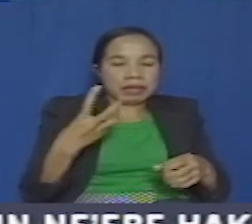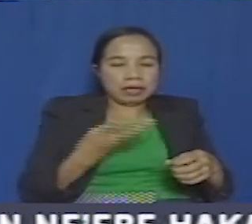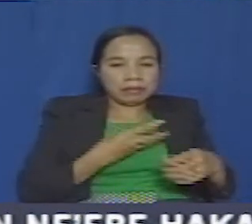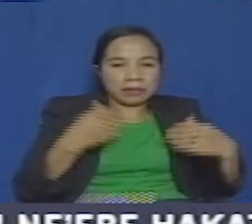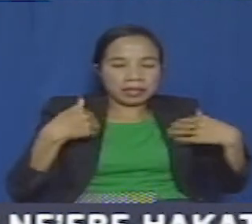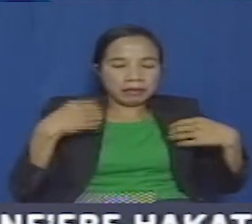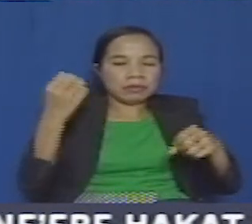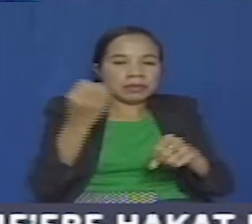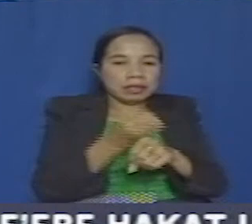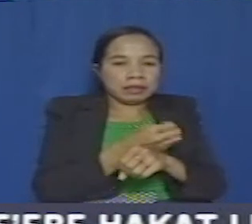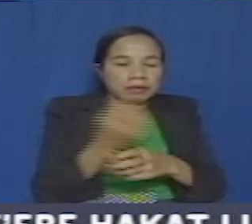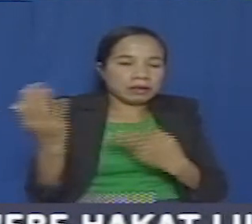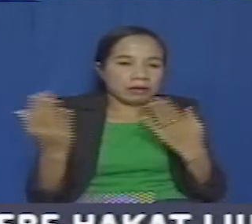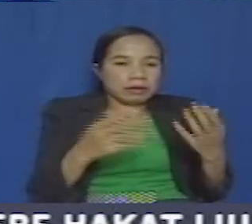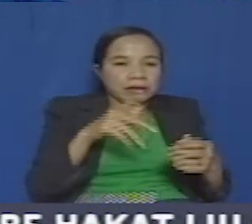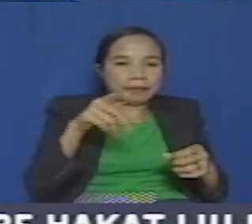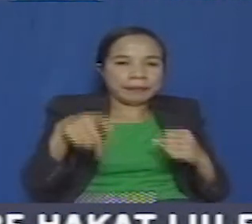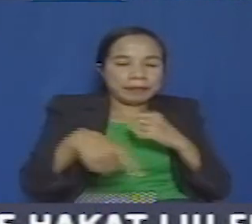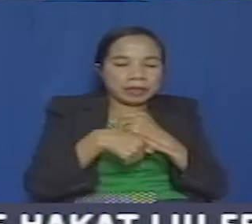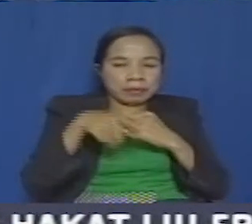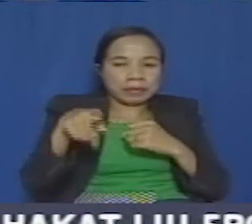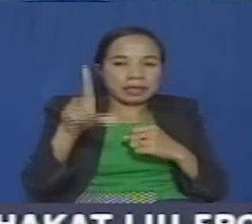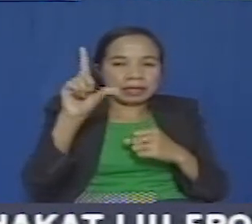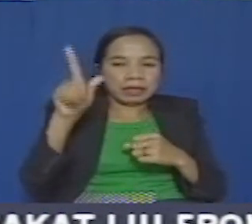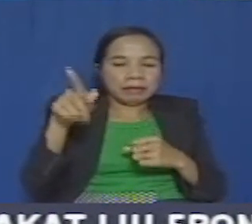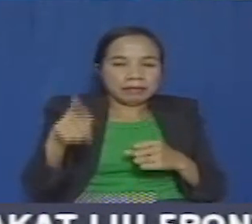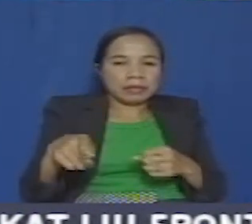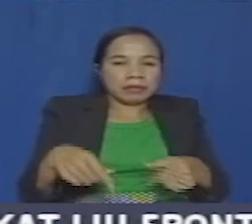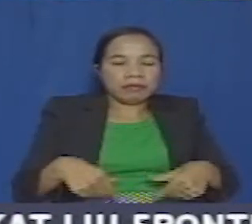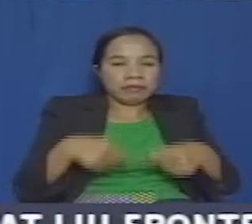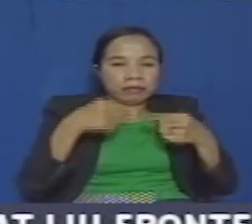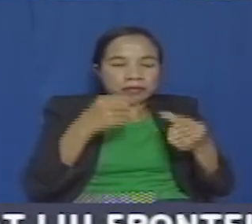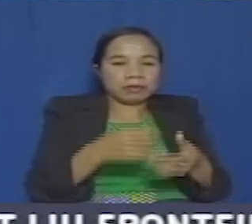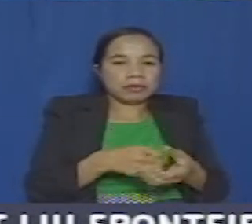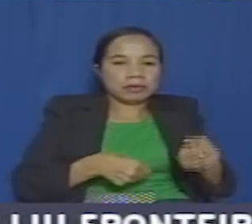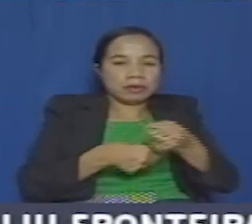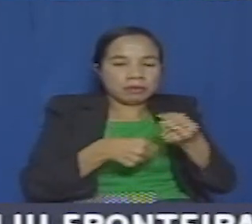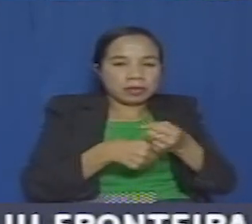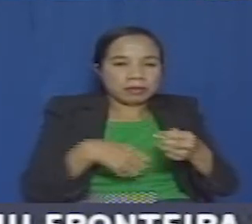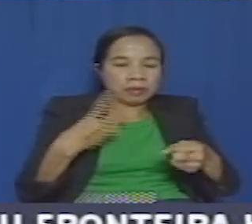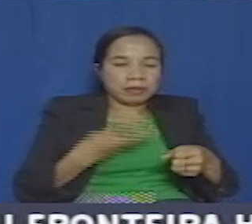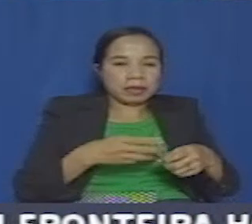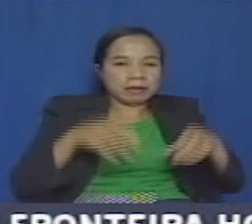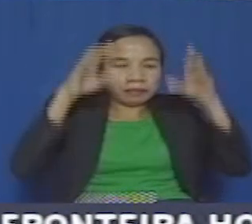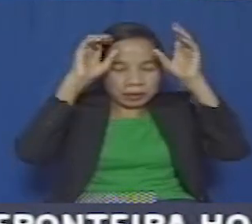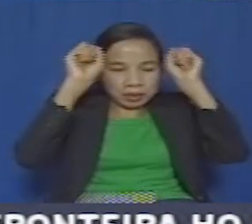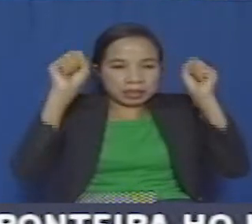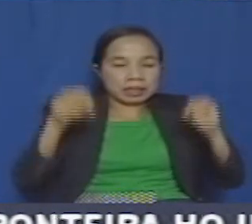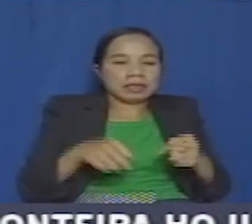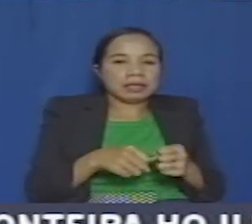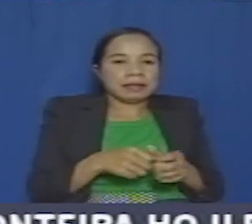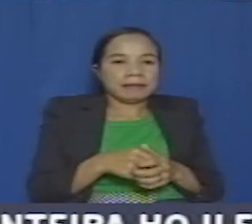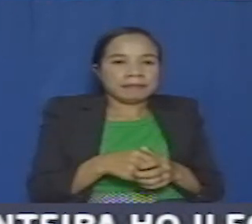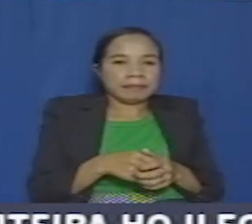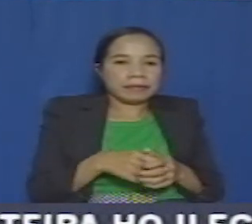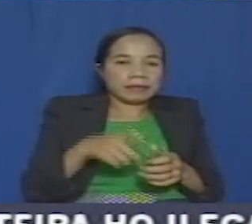objetivo atuar partido Liberação Popular vai ir a 2023, foi apoio para a minha presidente Partido Liberação Popular, para Belo Untaur